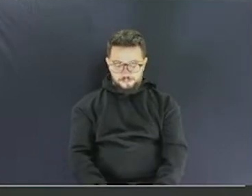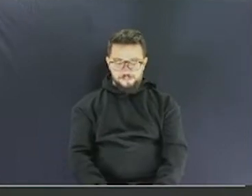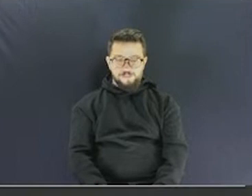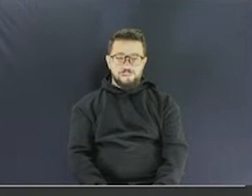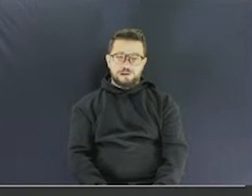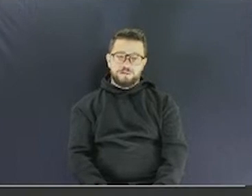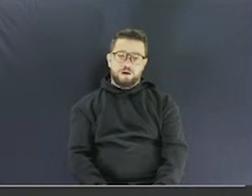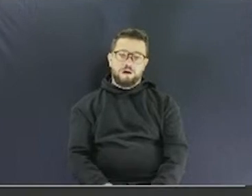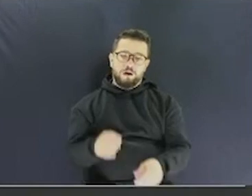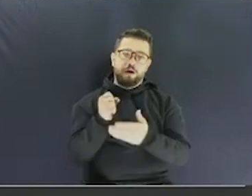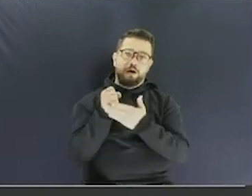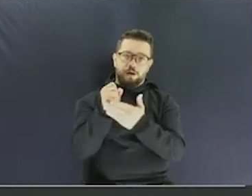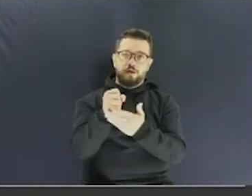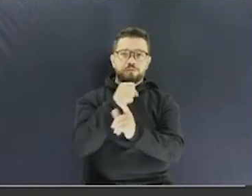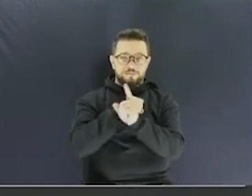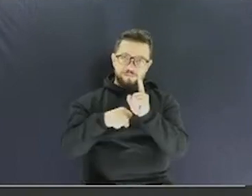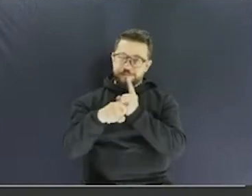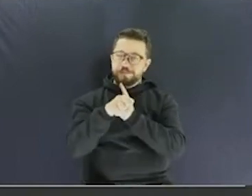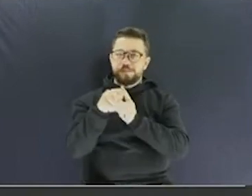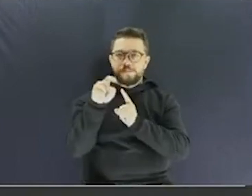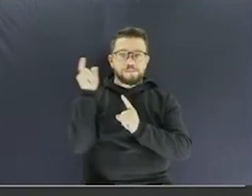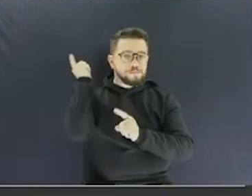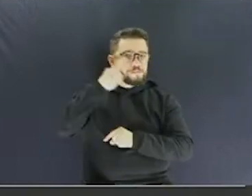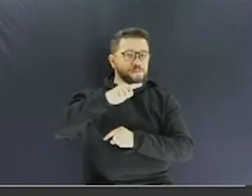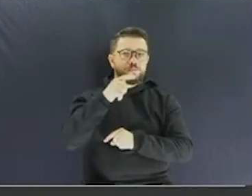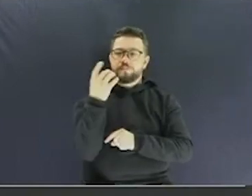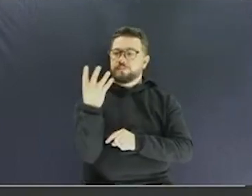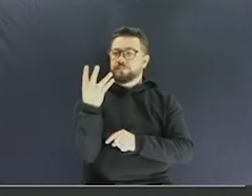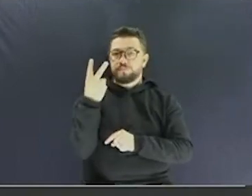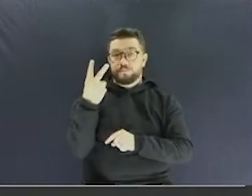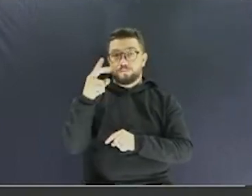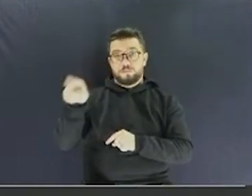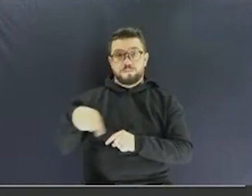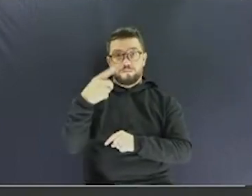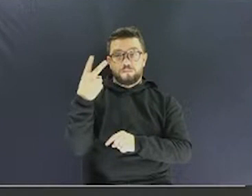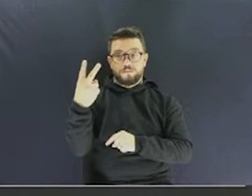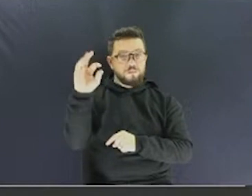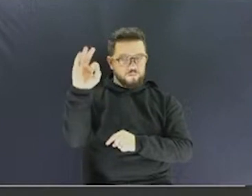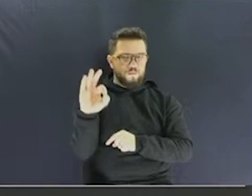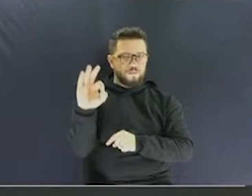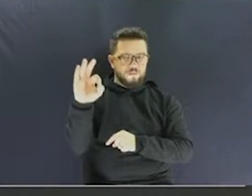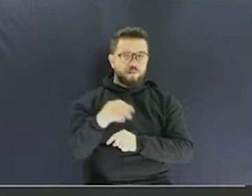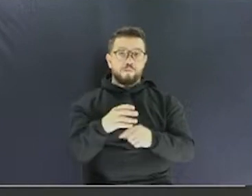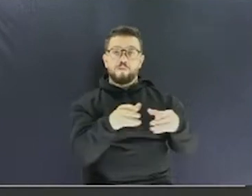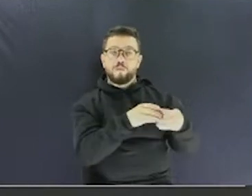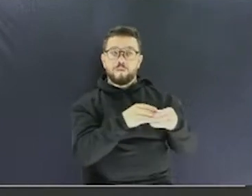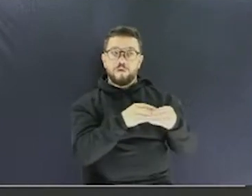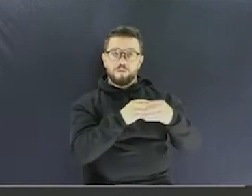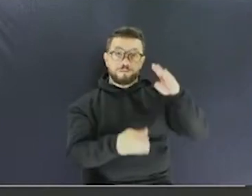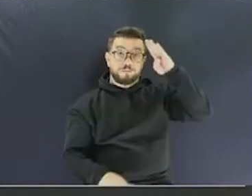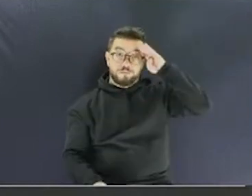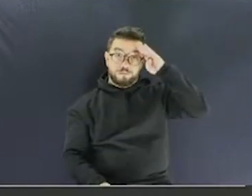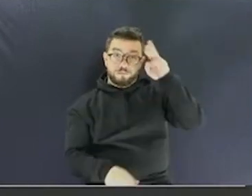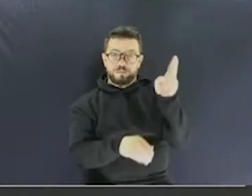assistência social, nós conseguimos atingir 42,2%. Concurso público para a carreira da guarda, a gente ainda está